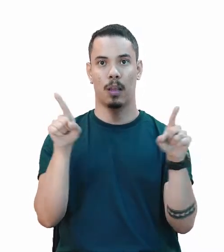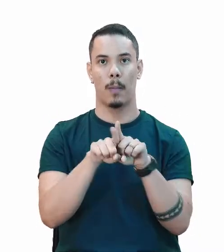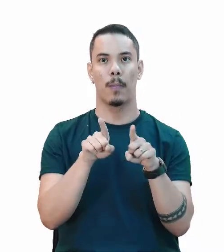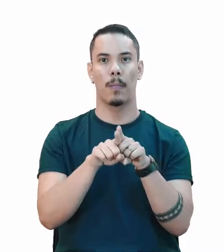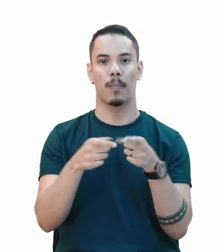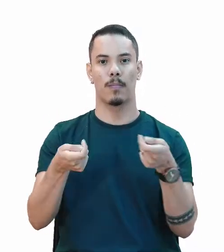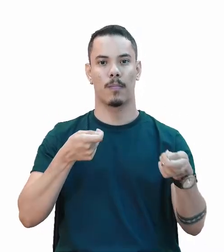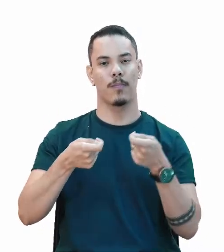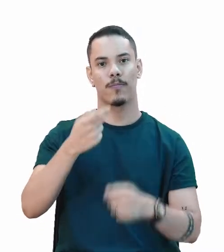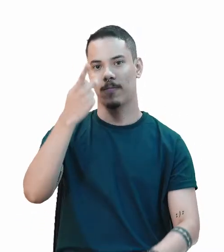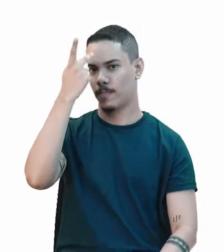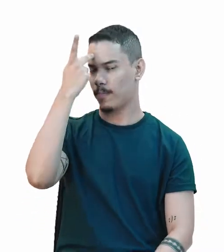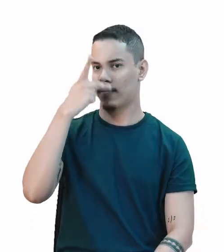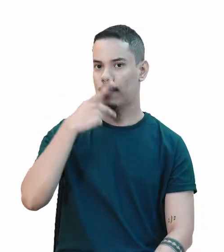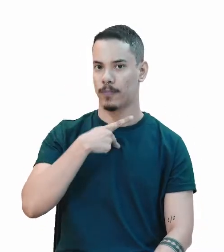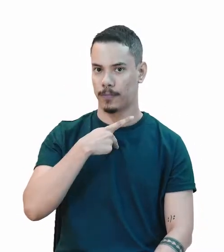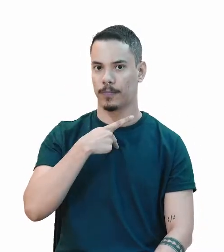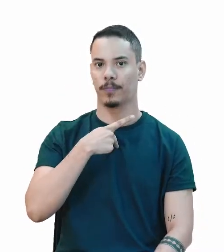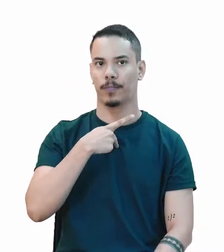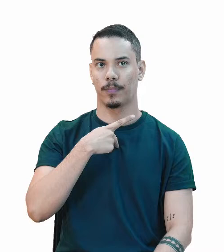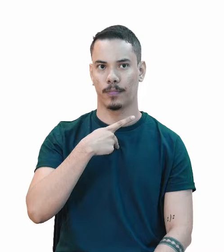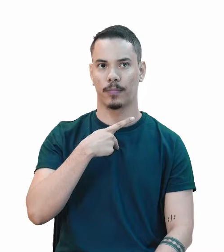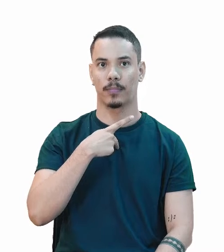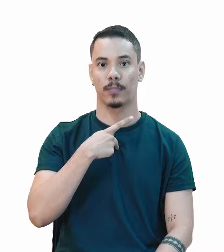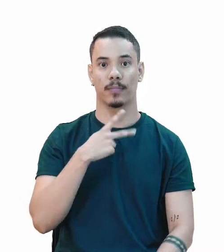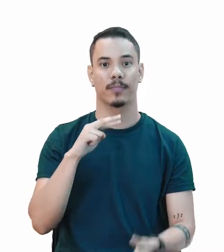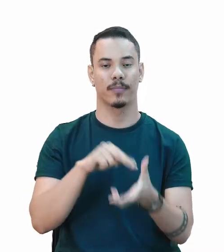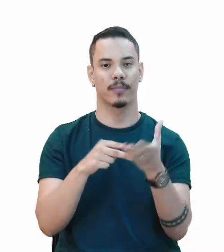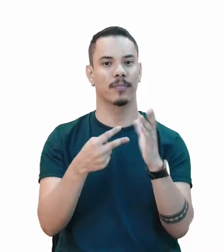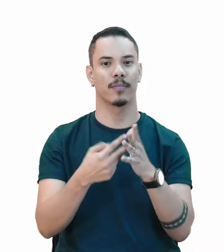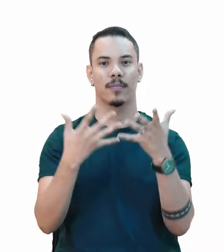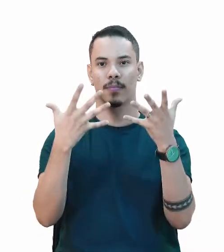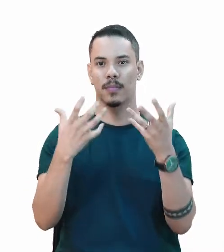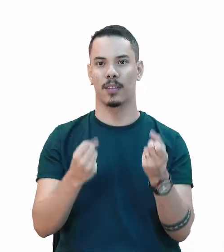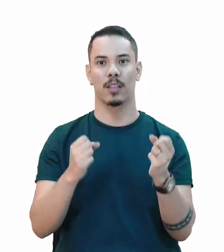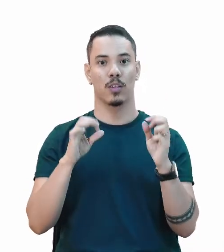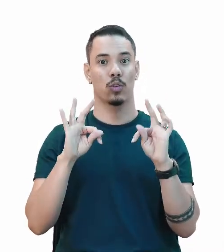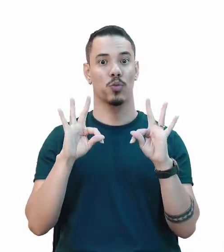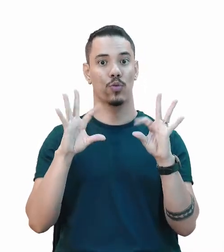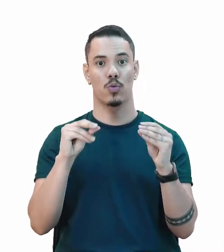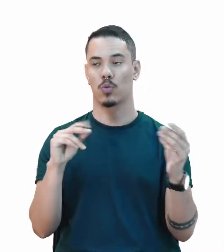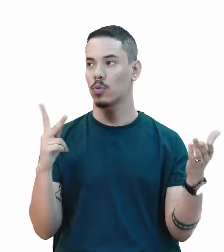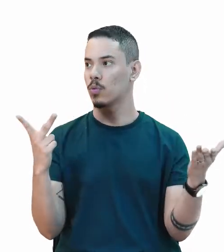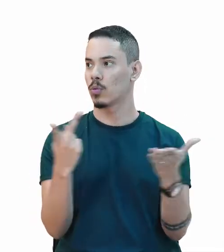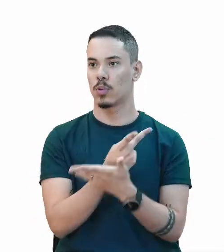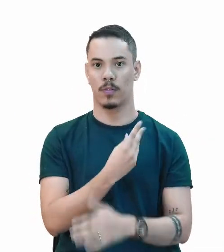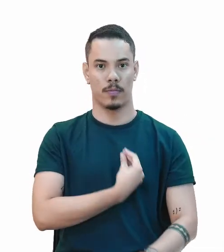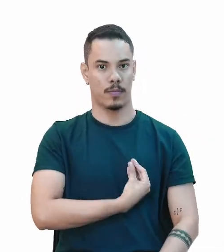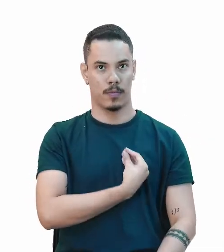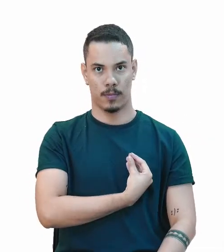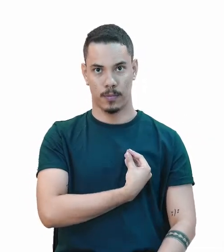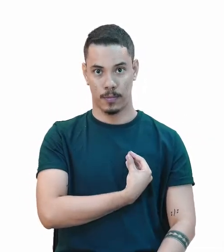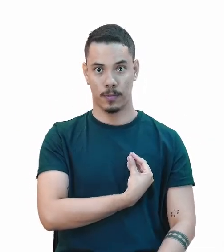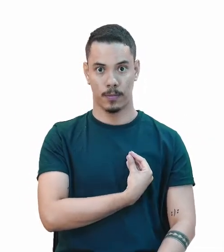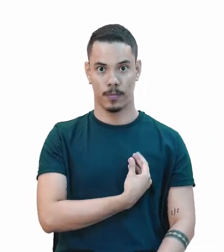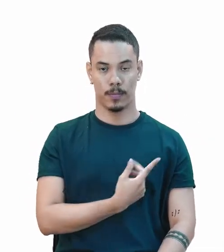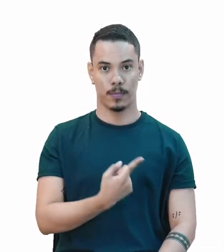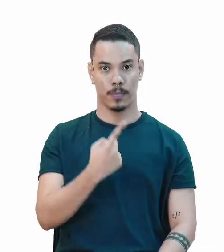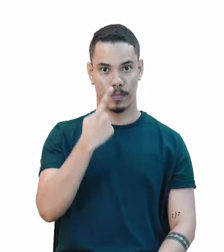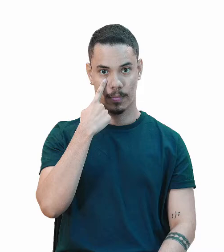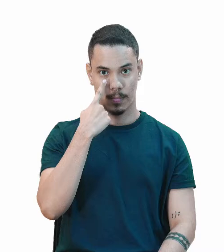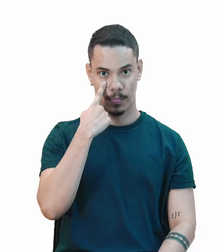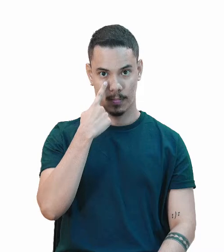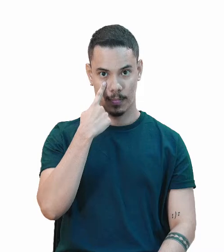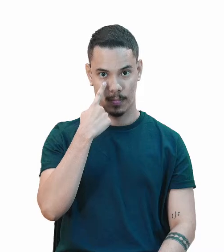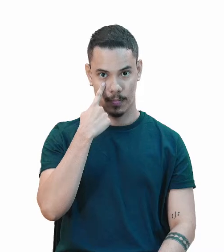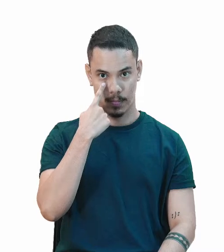autocontrole, ou seja, a aceitação de todos os acontecimentos da vida. Pessoal, quais são os